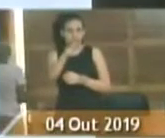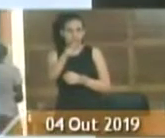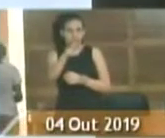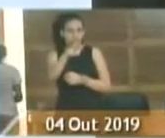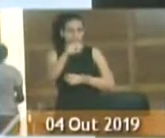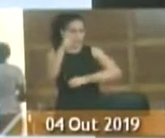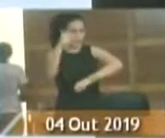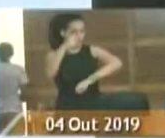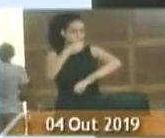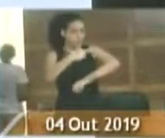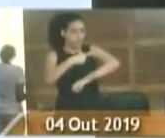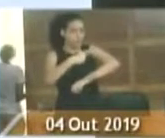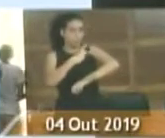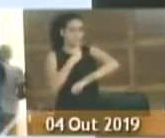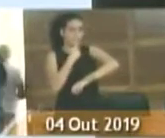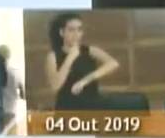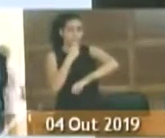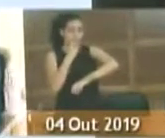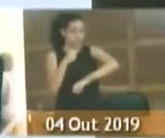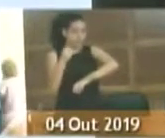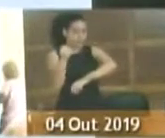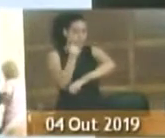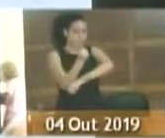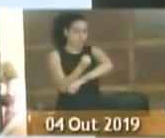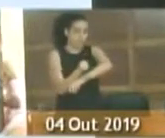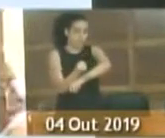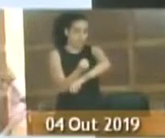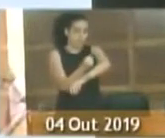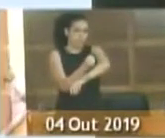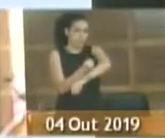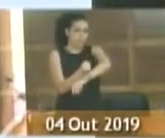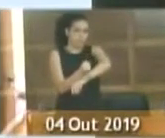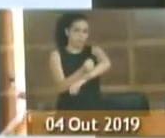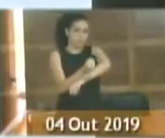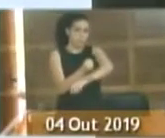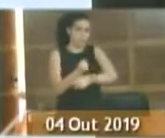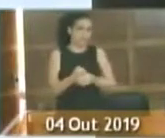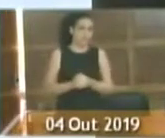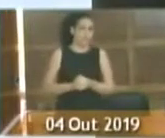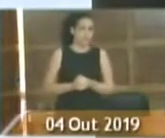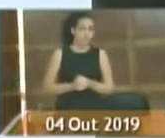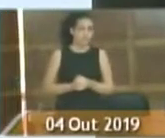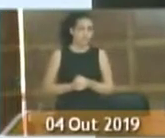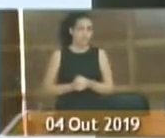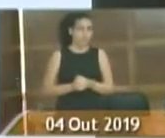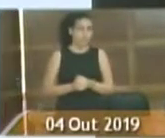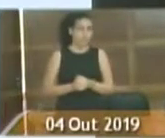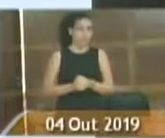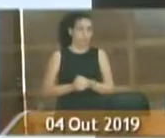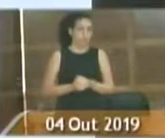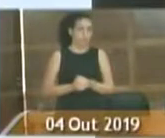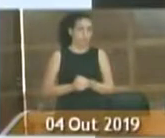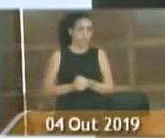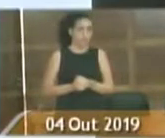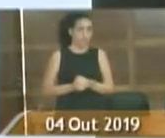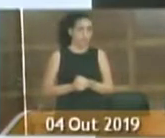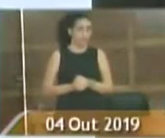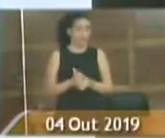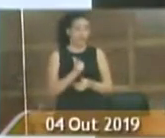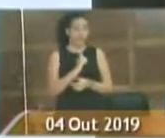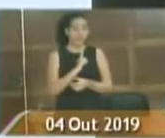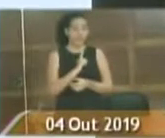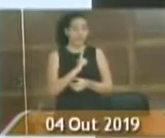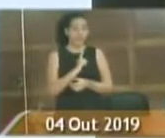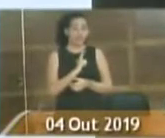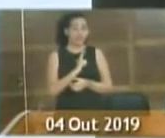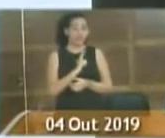luzinha vermelha, que é o laser, tá? E o laser, ele tem uma voltagem de uma temperatura alta.